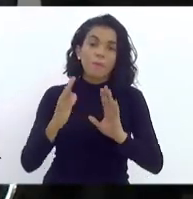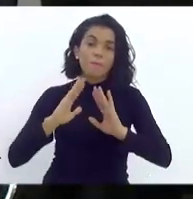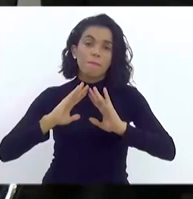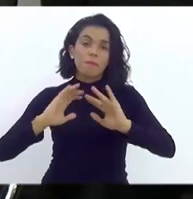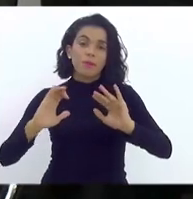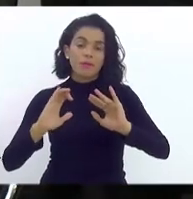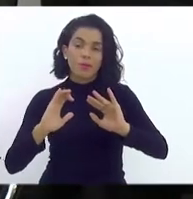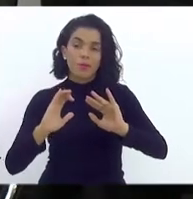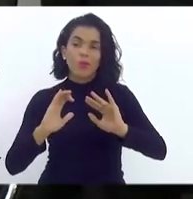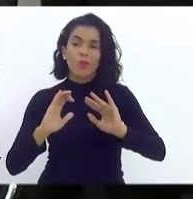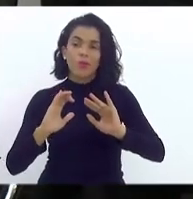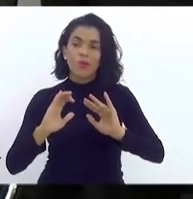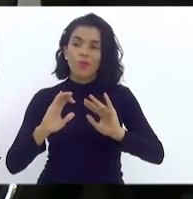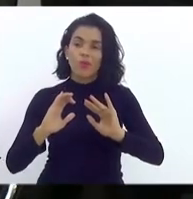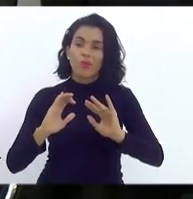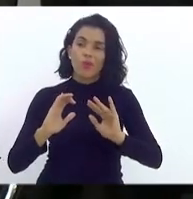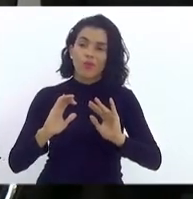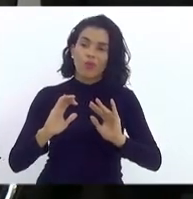fazer